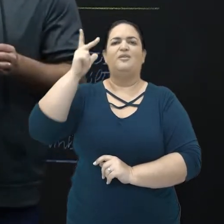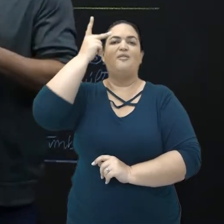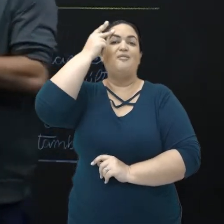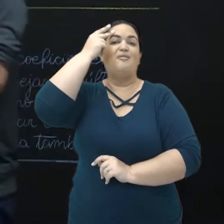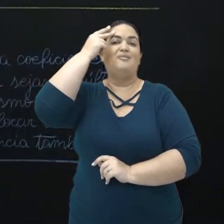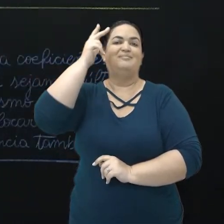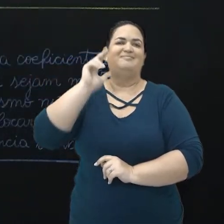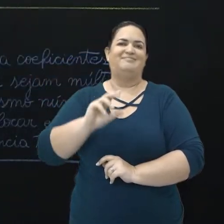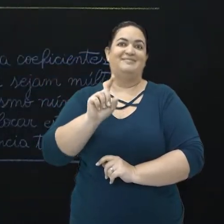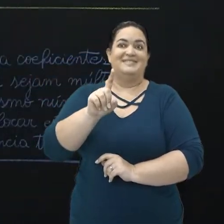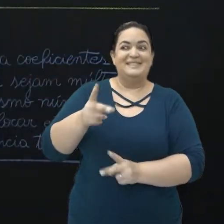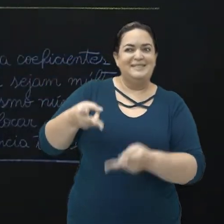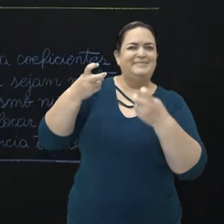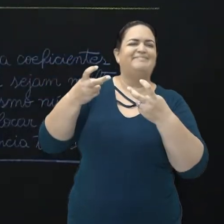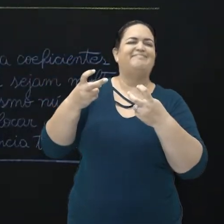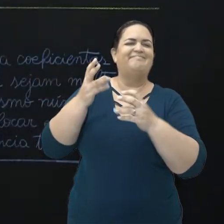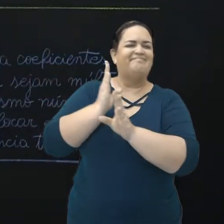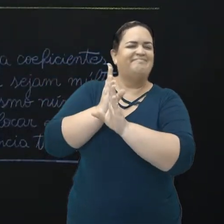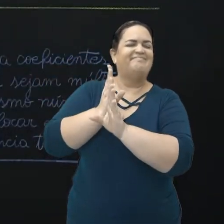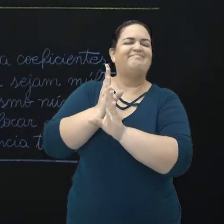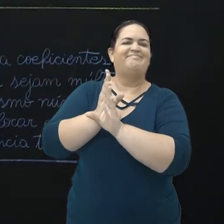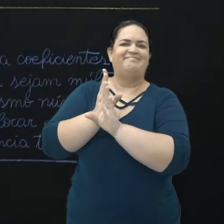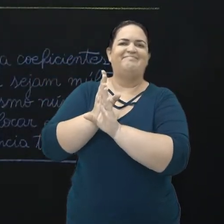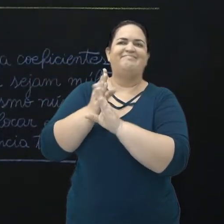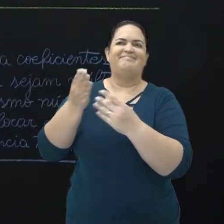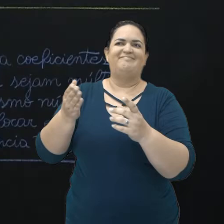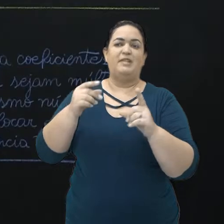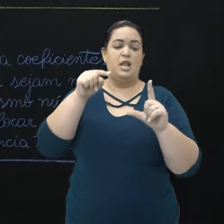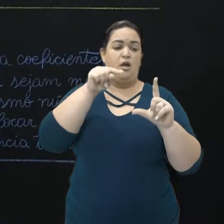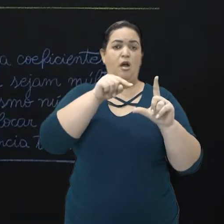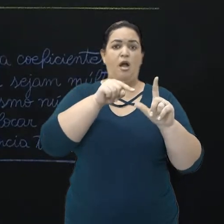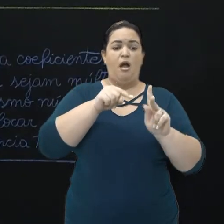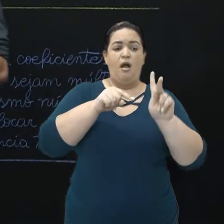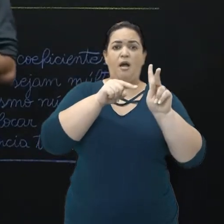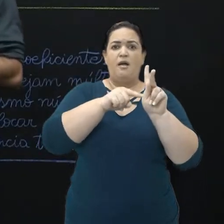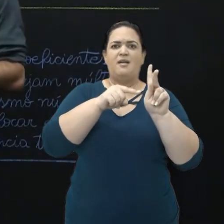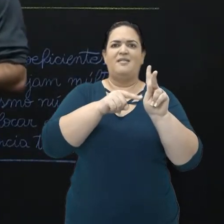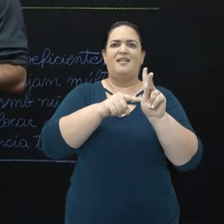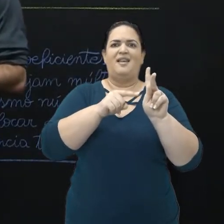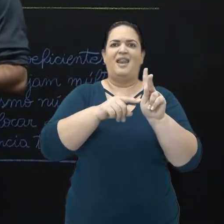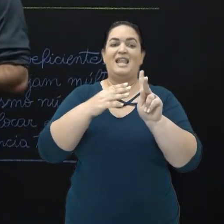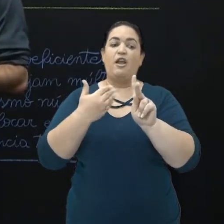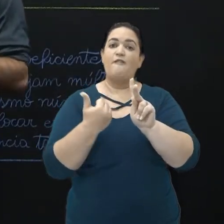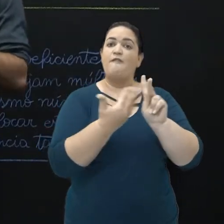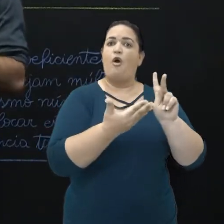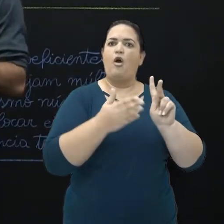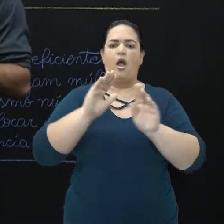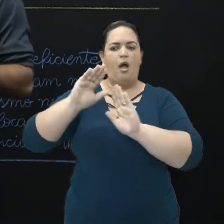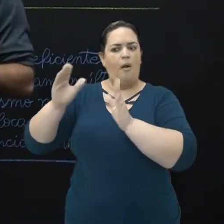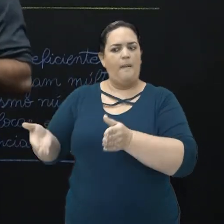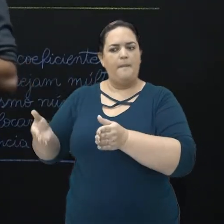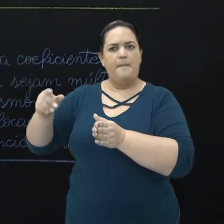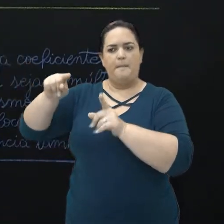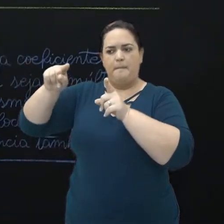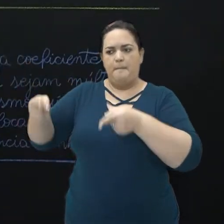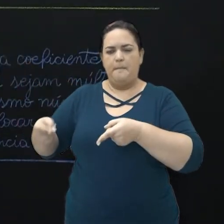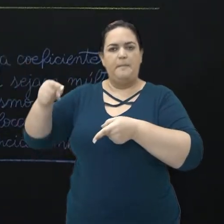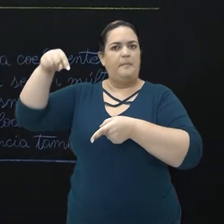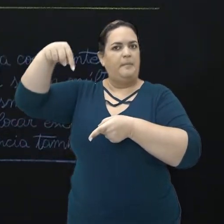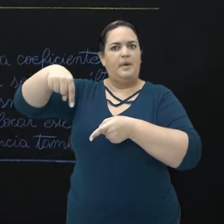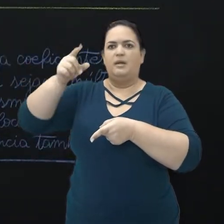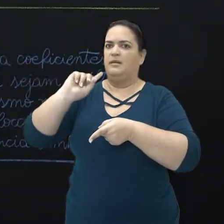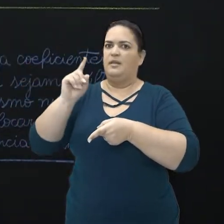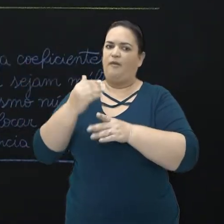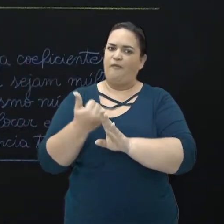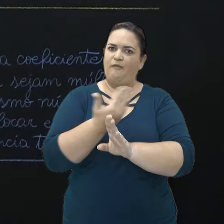comum, pessoal, esse valor, esse elemento, é o que ficará fora dos parênteses. Aí tu me perguntas, mas por que